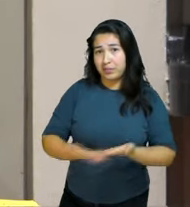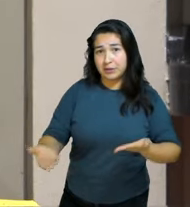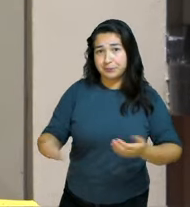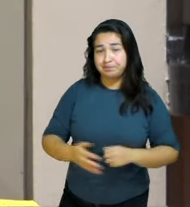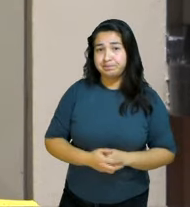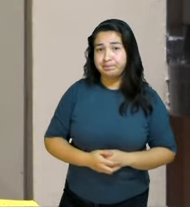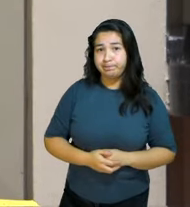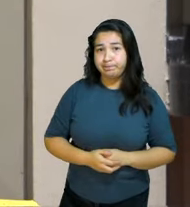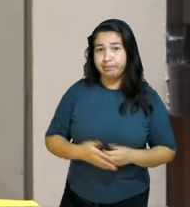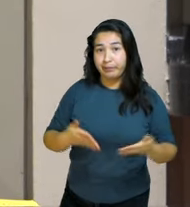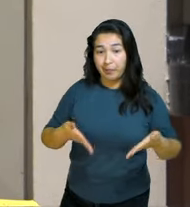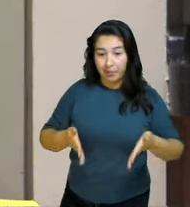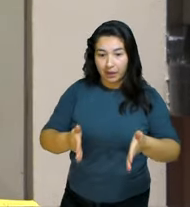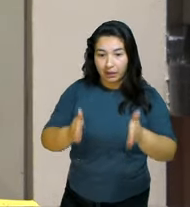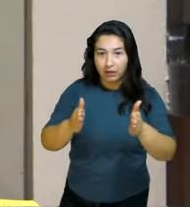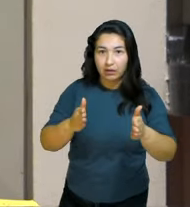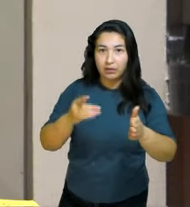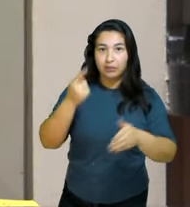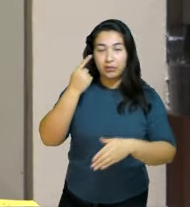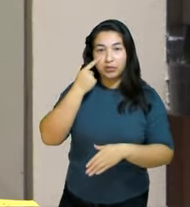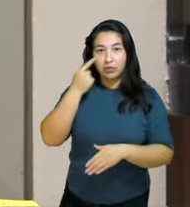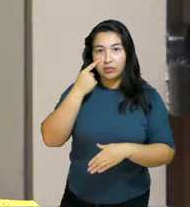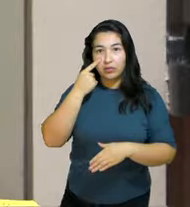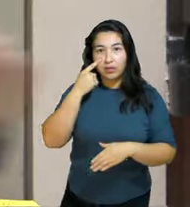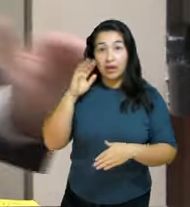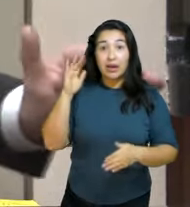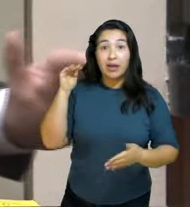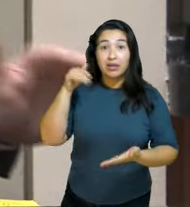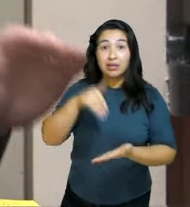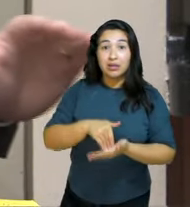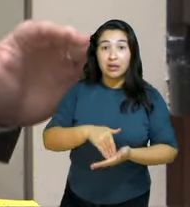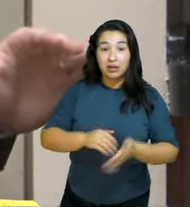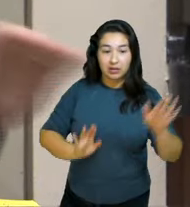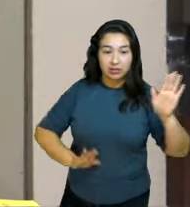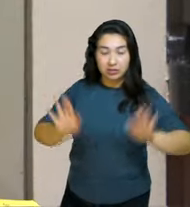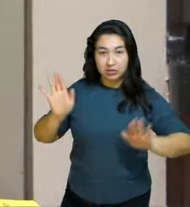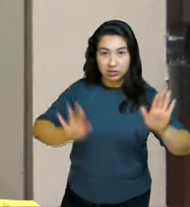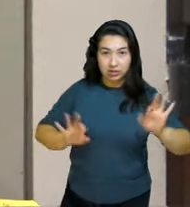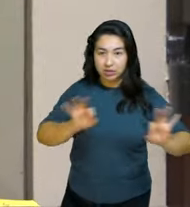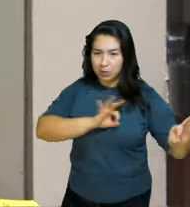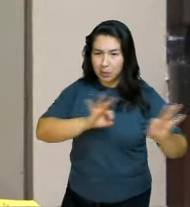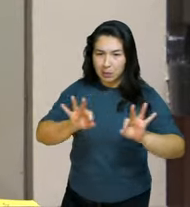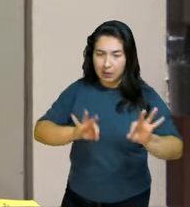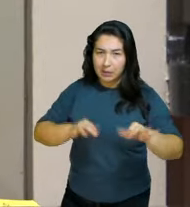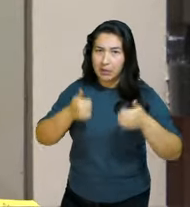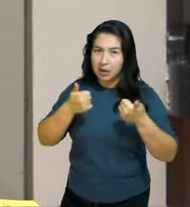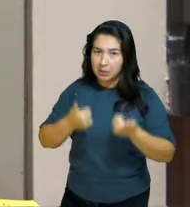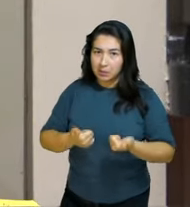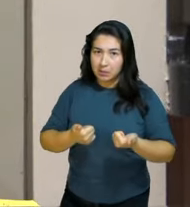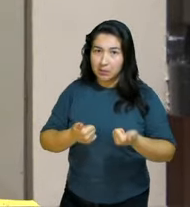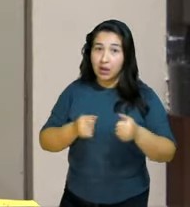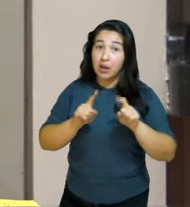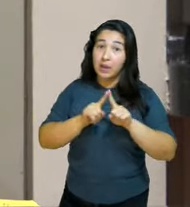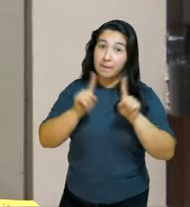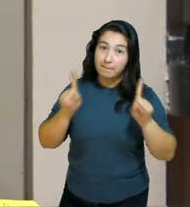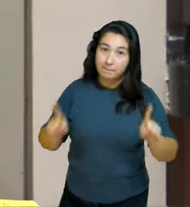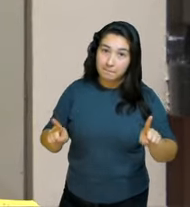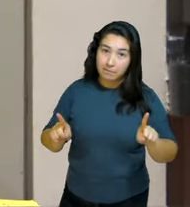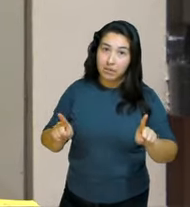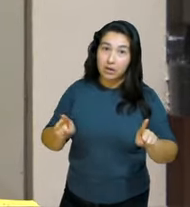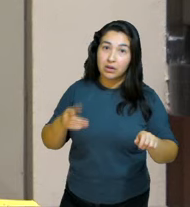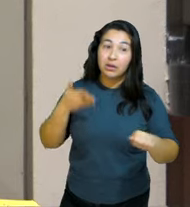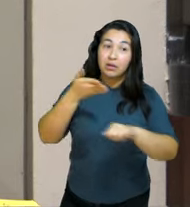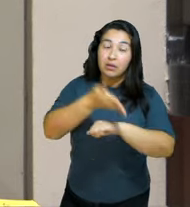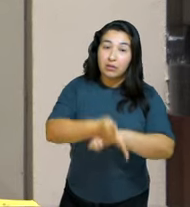caminho, até formular essa licitação, que eu acho que é o melhor caminho, o caminho legal, né? Mas que vá até o Tribunal de Contas para